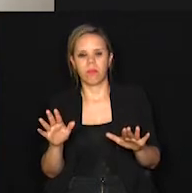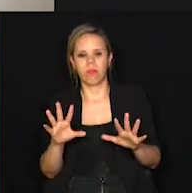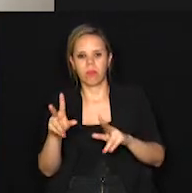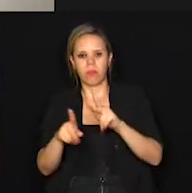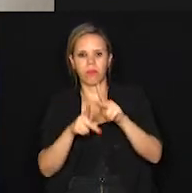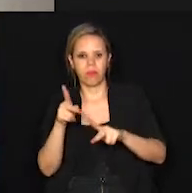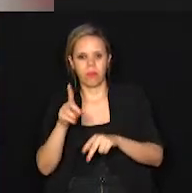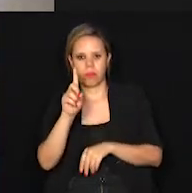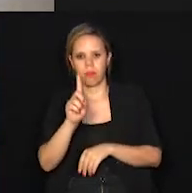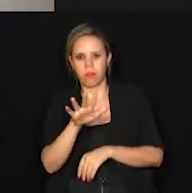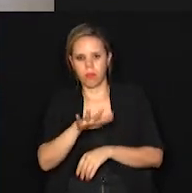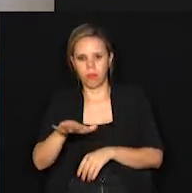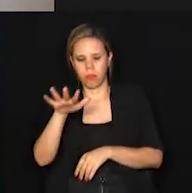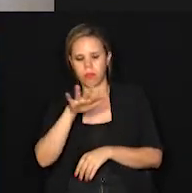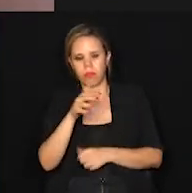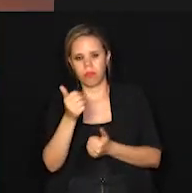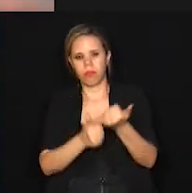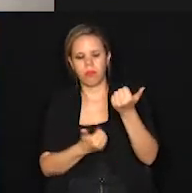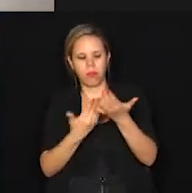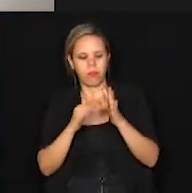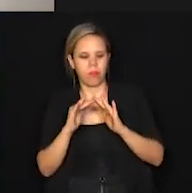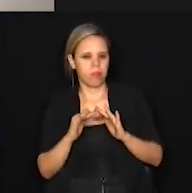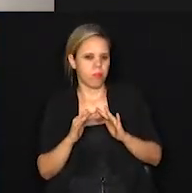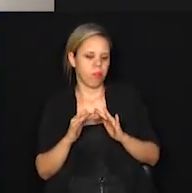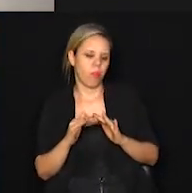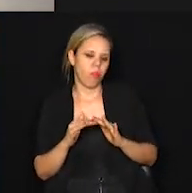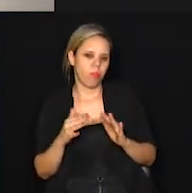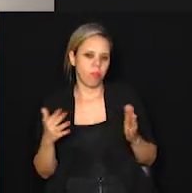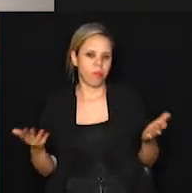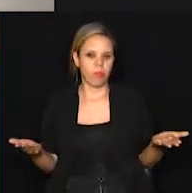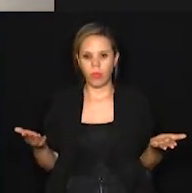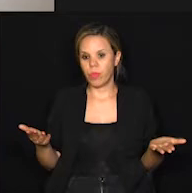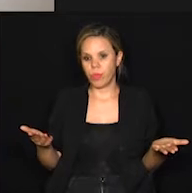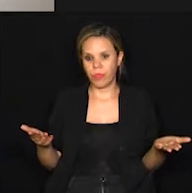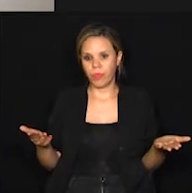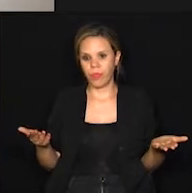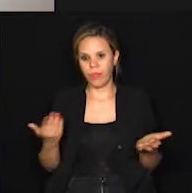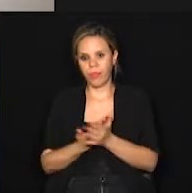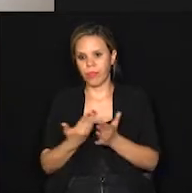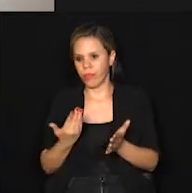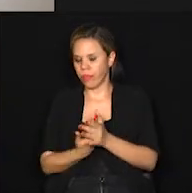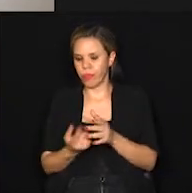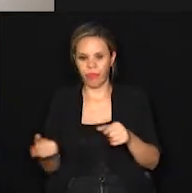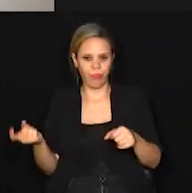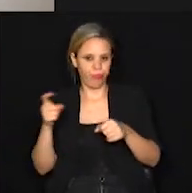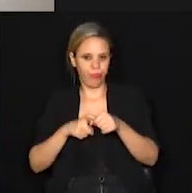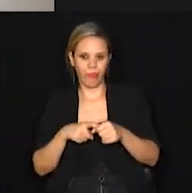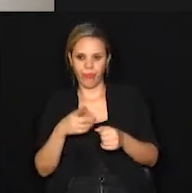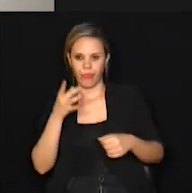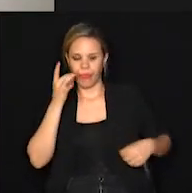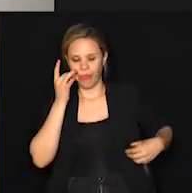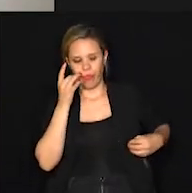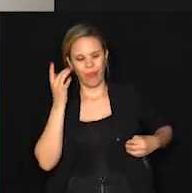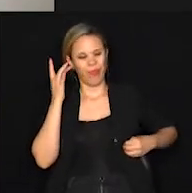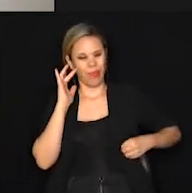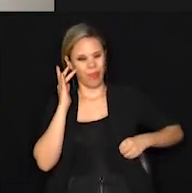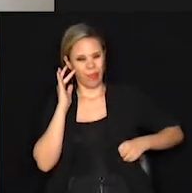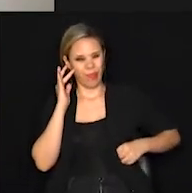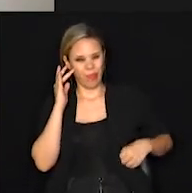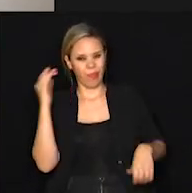as diretorias, para as escolas, aí que essas aulas devem voltar. Então, acho que é muito